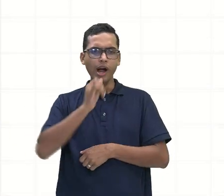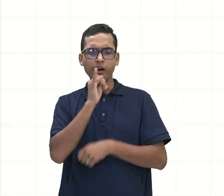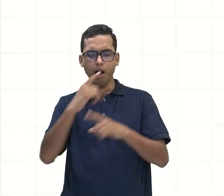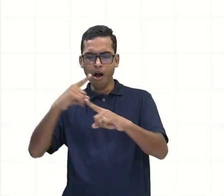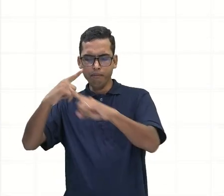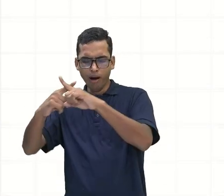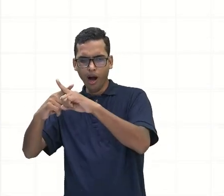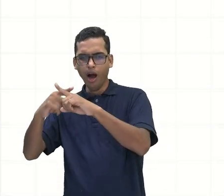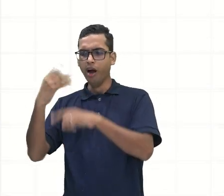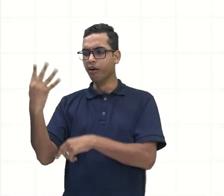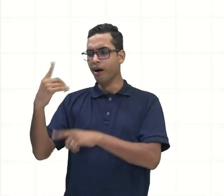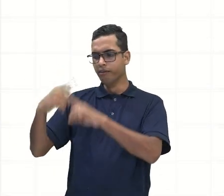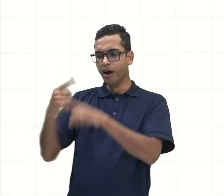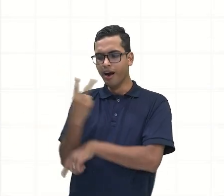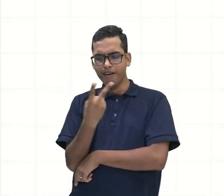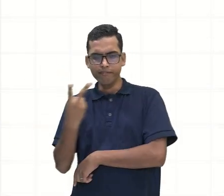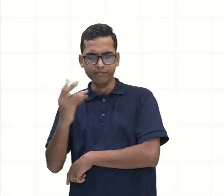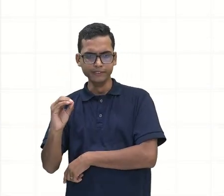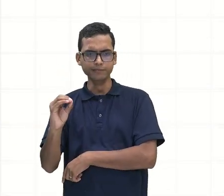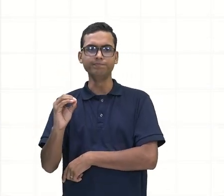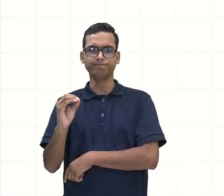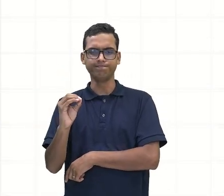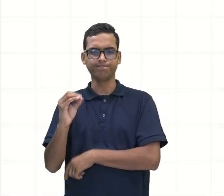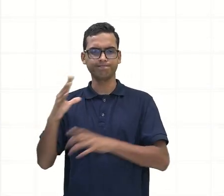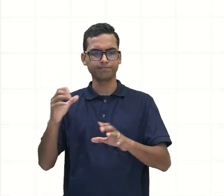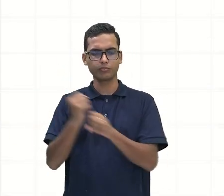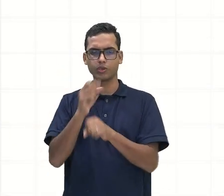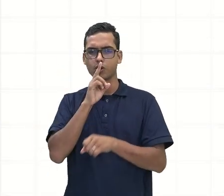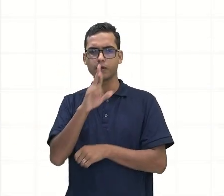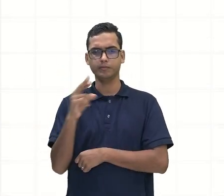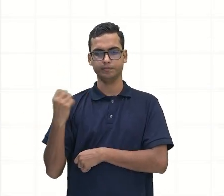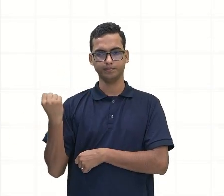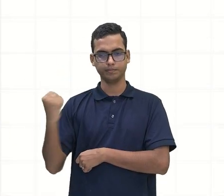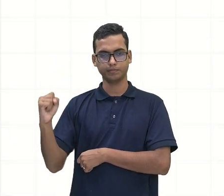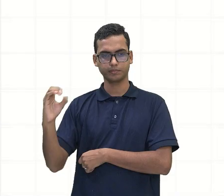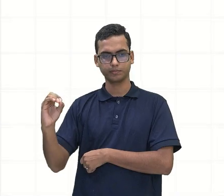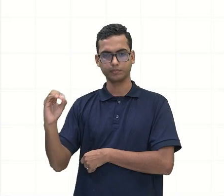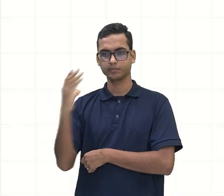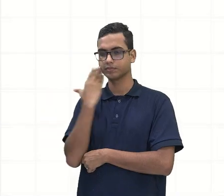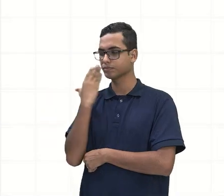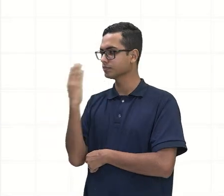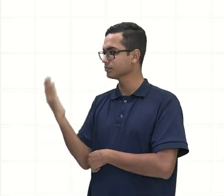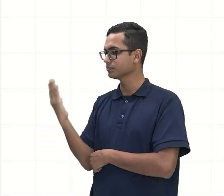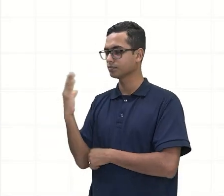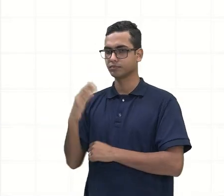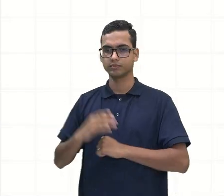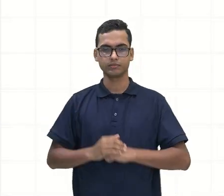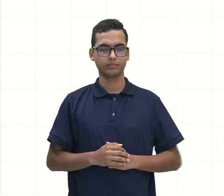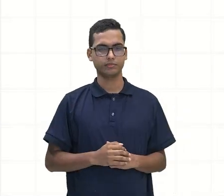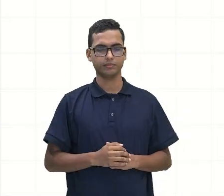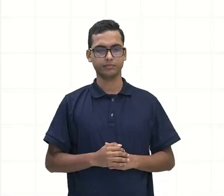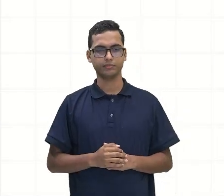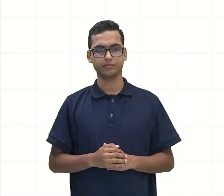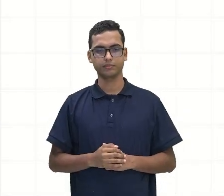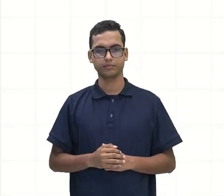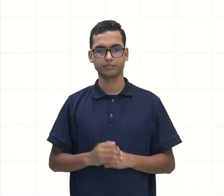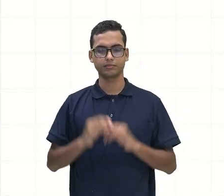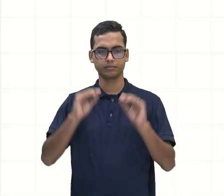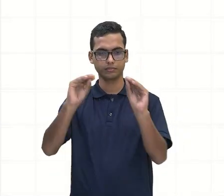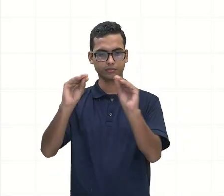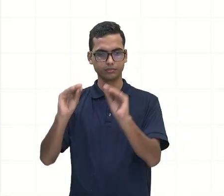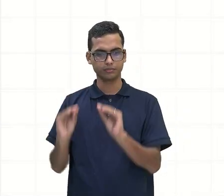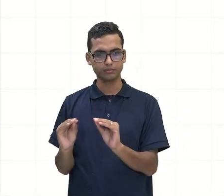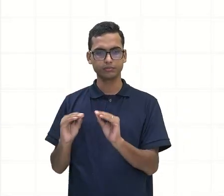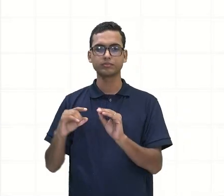multiplicação de 4 vezes 20, 80. Como eu ainda não usei essa divisão, eu vou repetir. 80